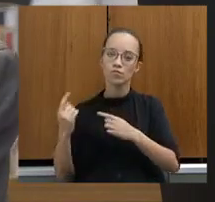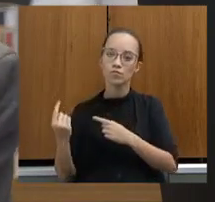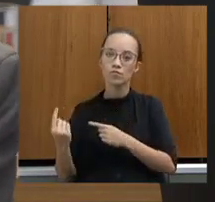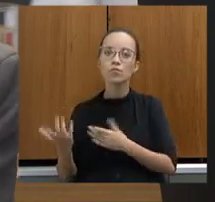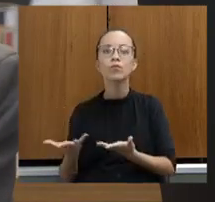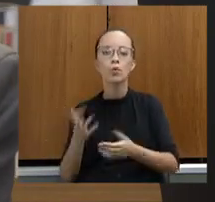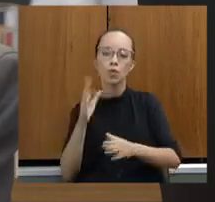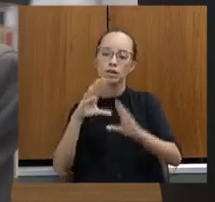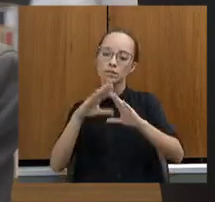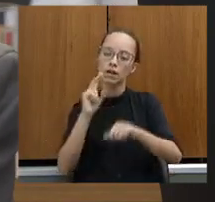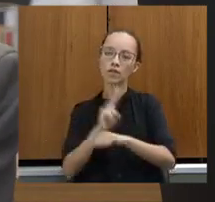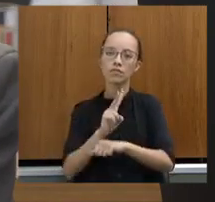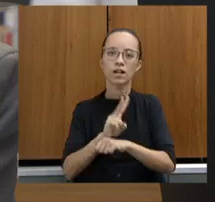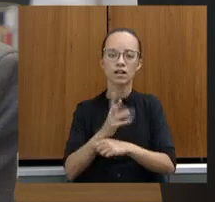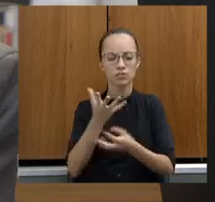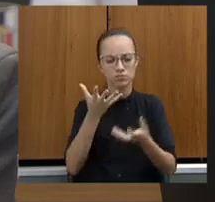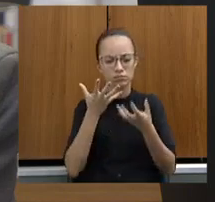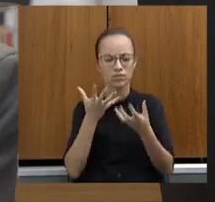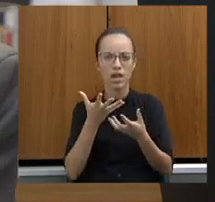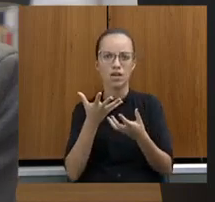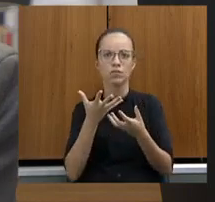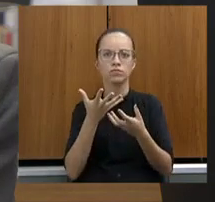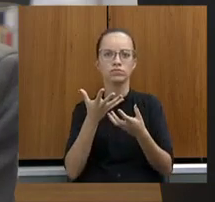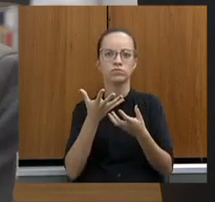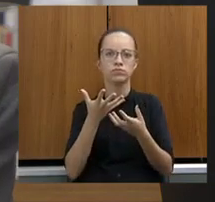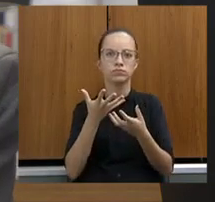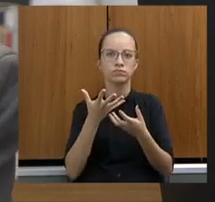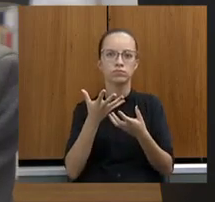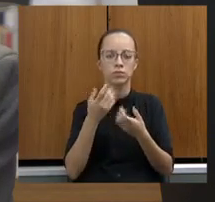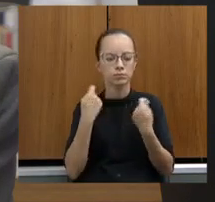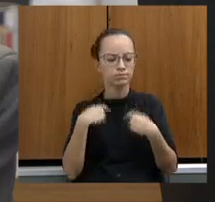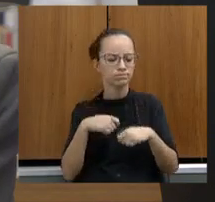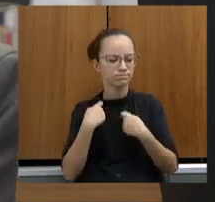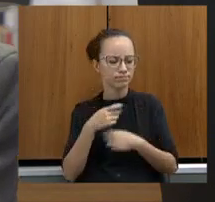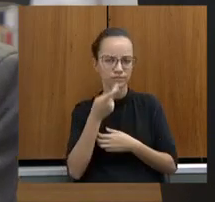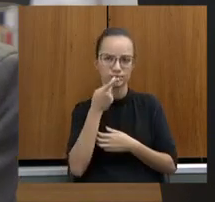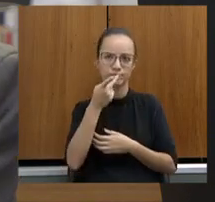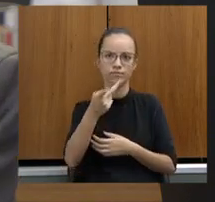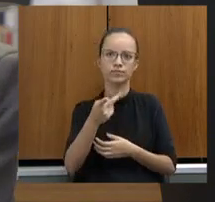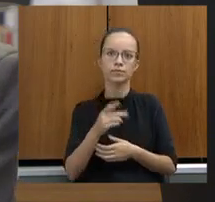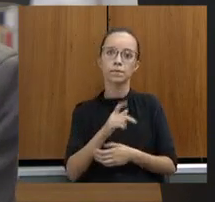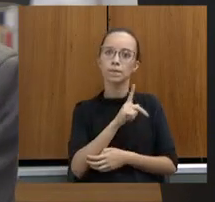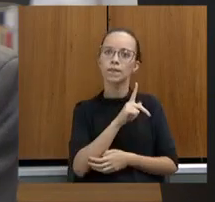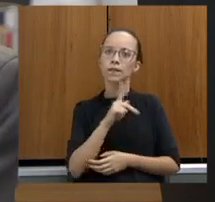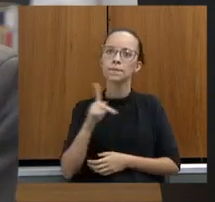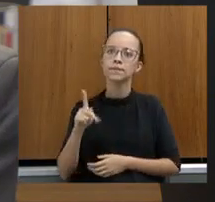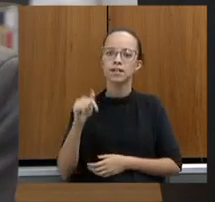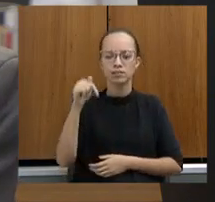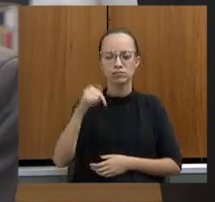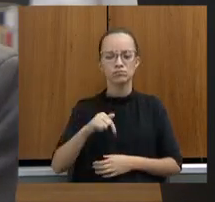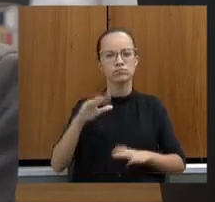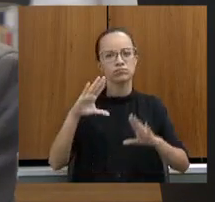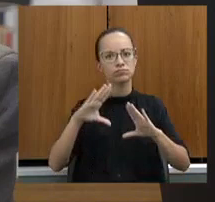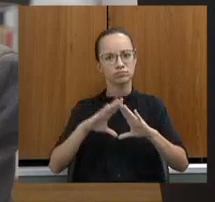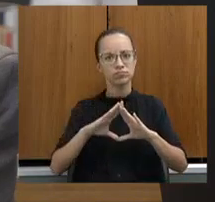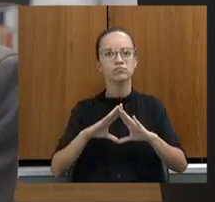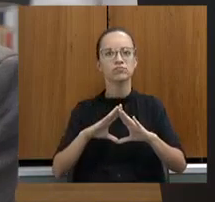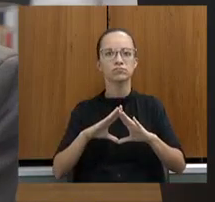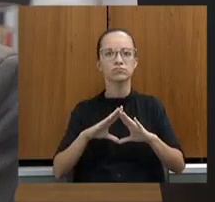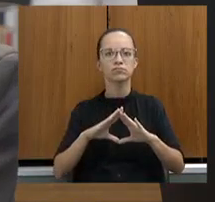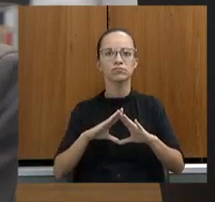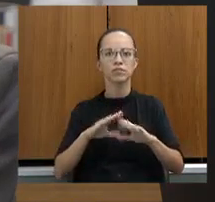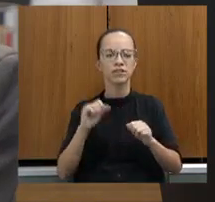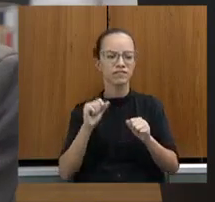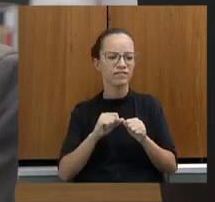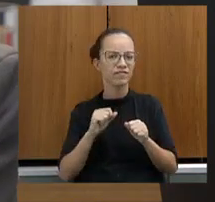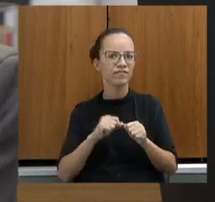da Assembleia fiscaliza eu quero é que deixar eu não vou poder deixar de falar isso o presidente desta casa fez algo